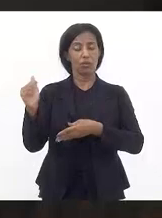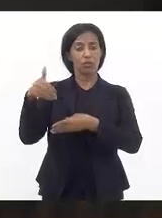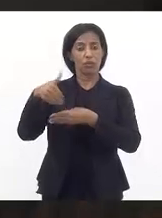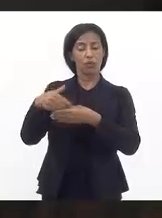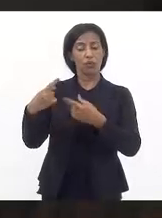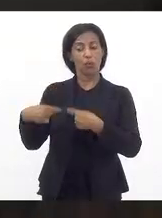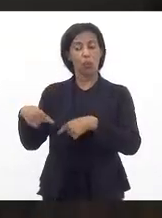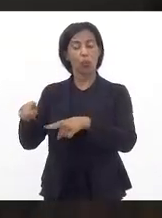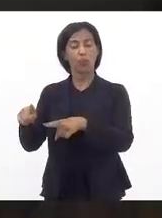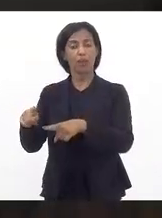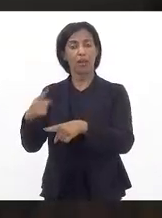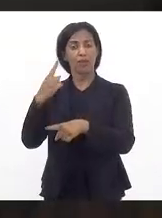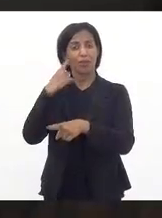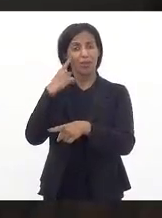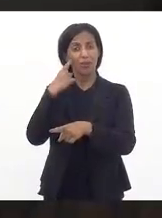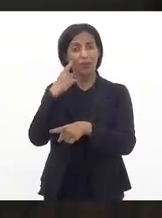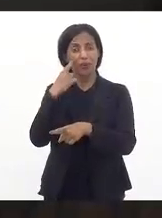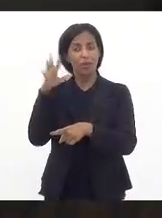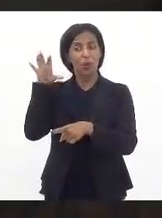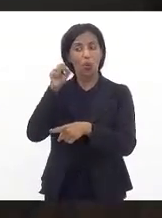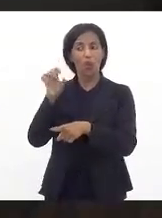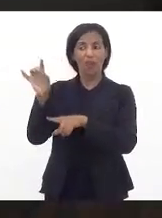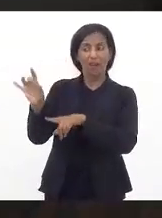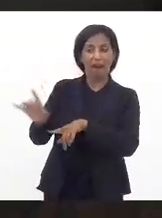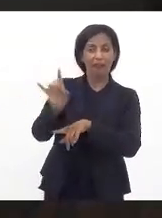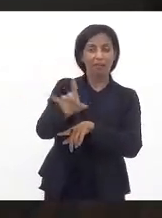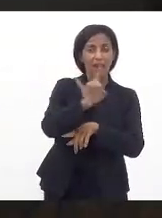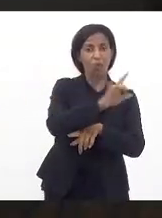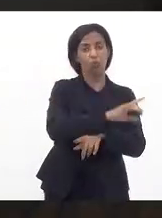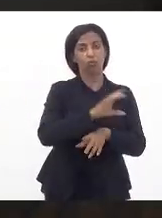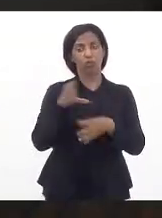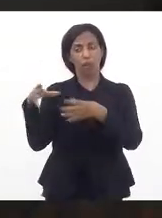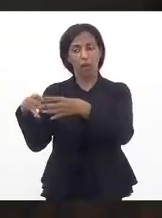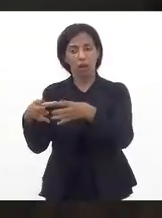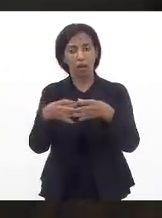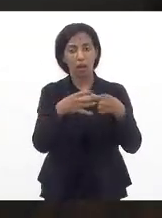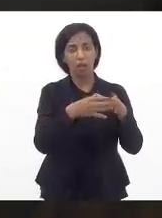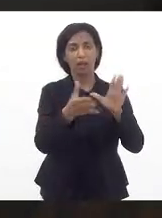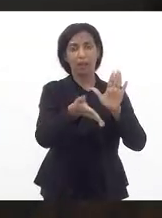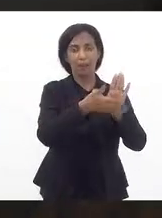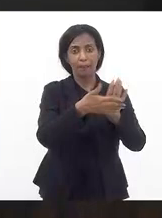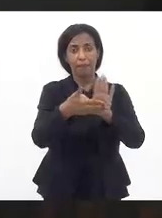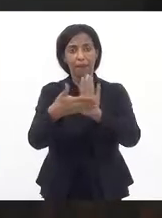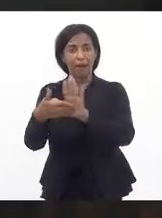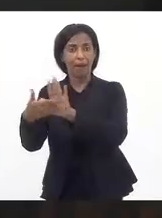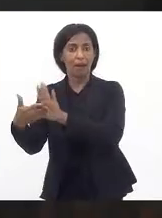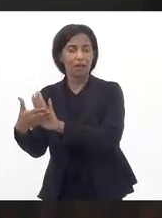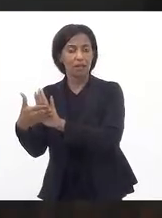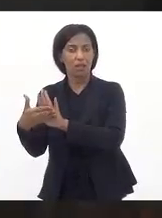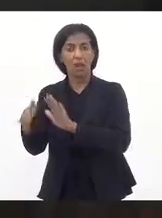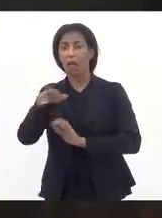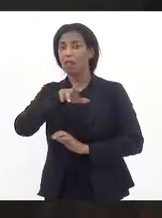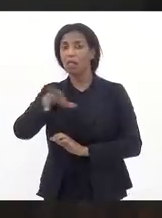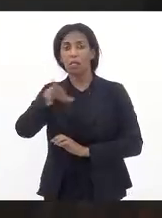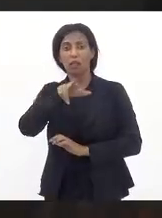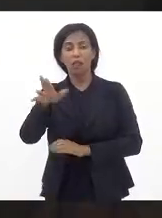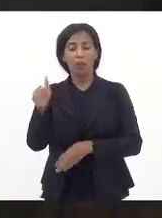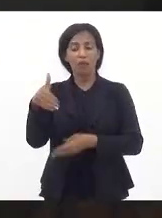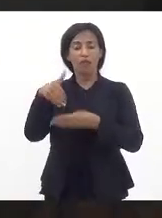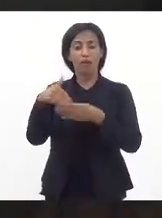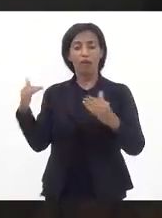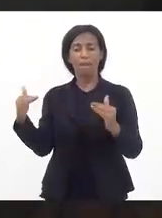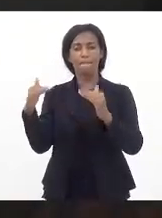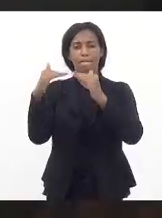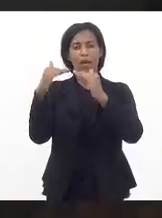seu voto divergente eu vou ter que ouvir todos os deputados da comissão dando seu parecer eles não estão ele não está voltando